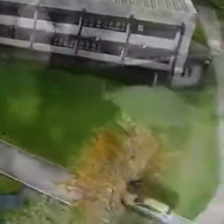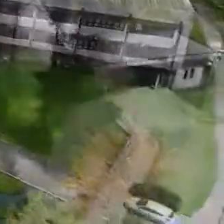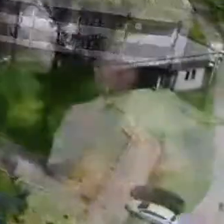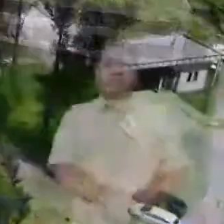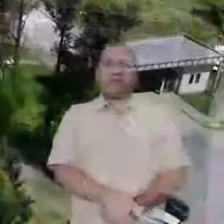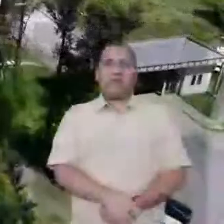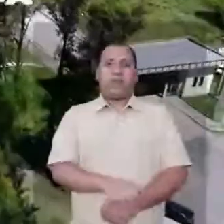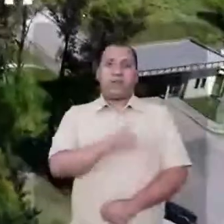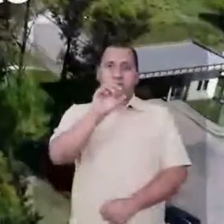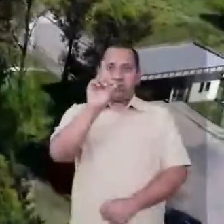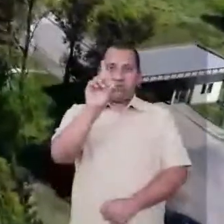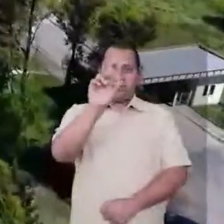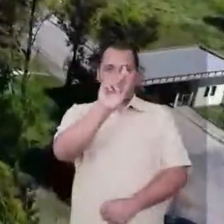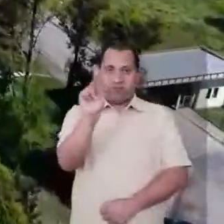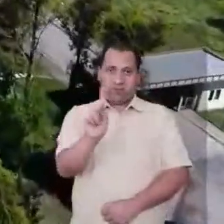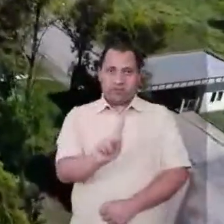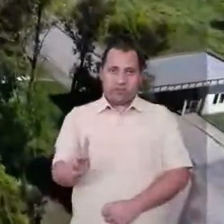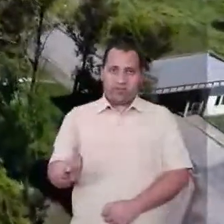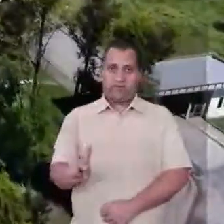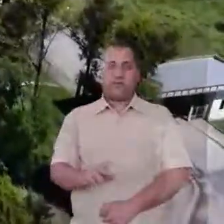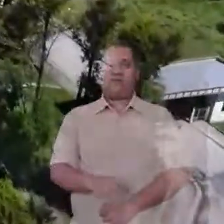Dom Pedrito